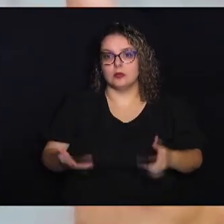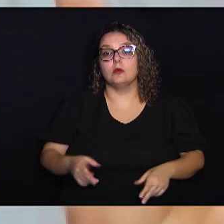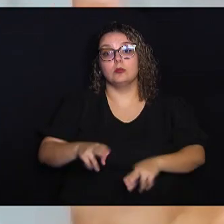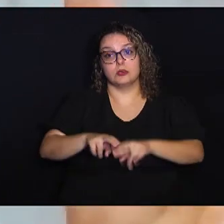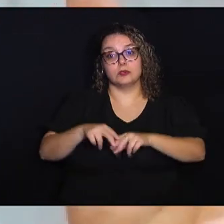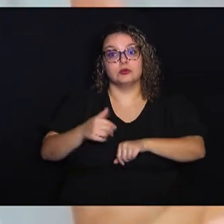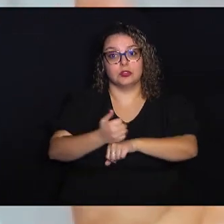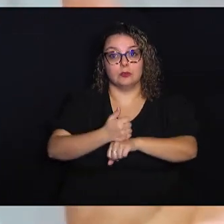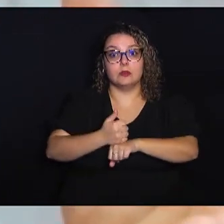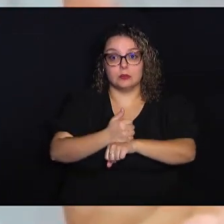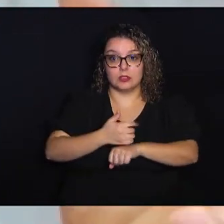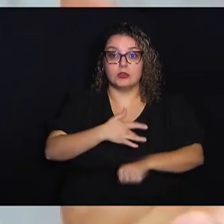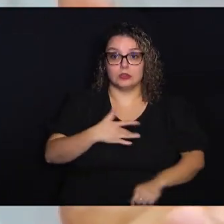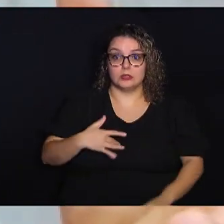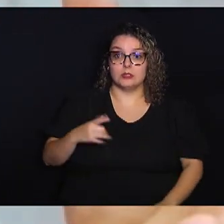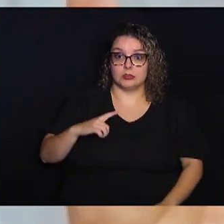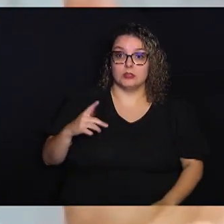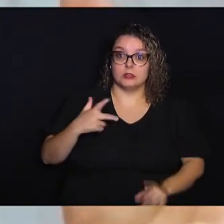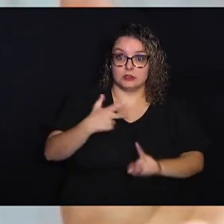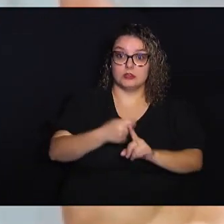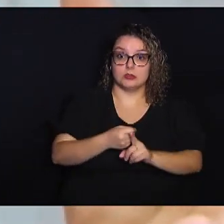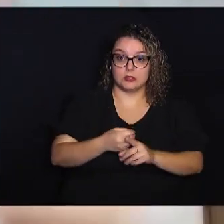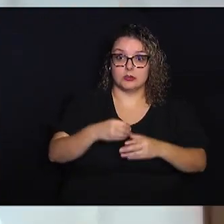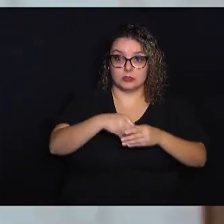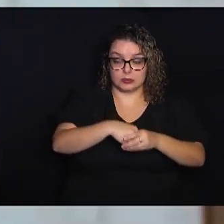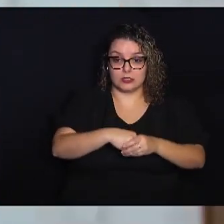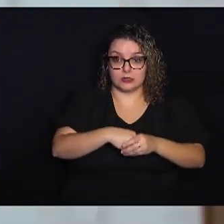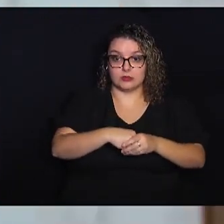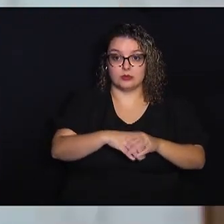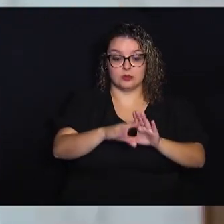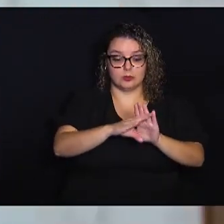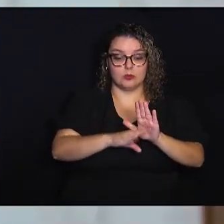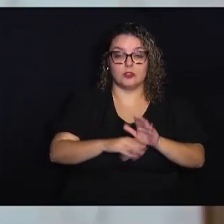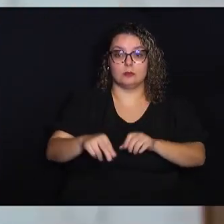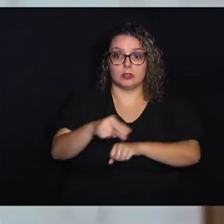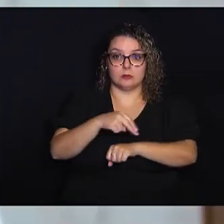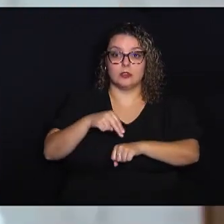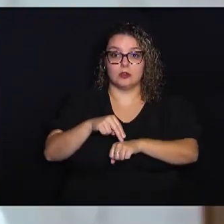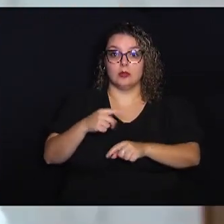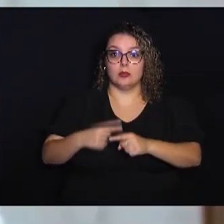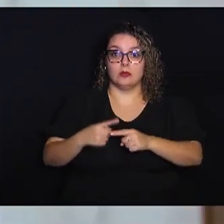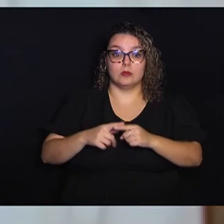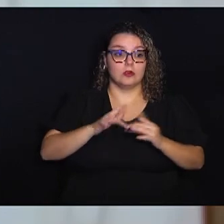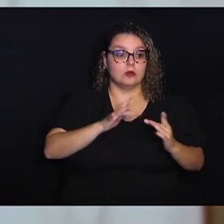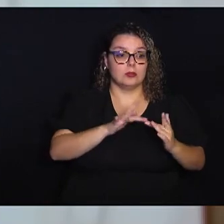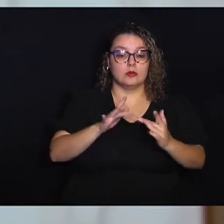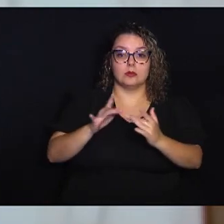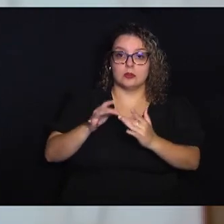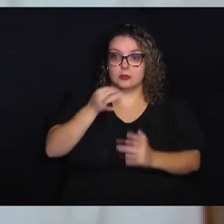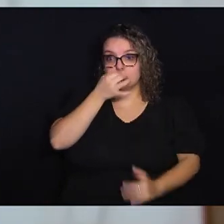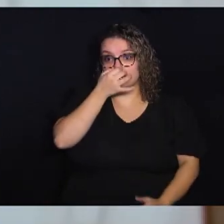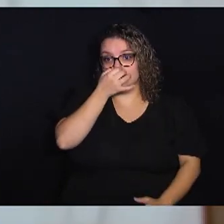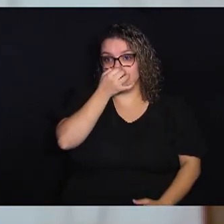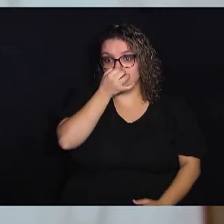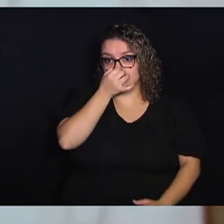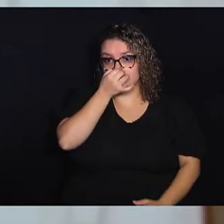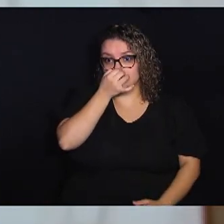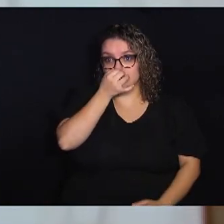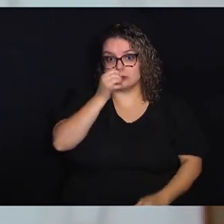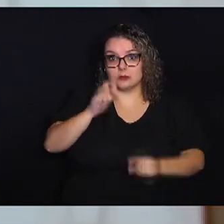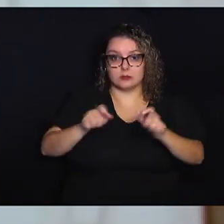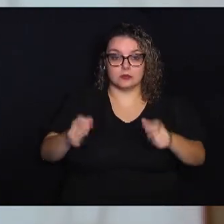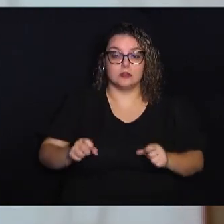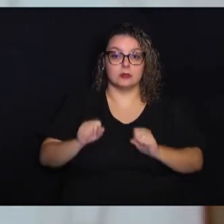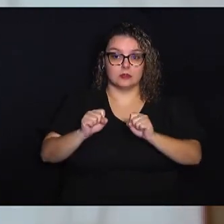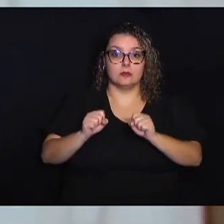profissional de saúde tem a vacina dentro do Programa Nacional, né? Porque ele que entra em contato com essas pessoas. Então ele